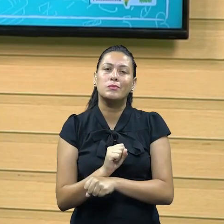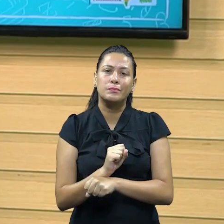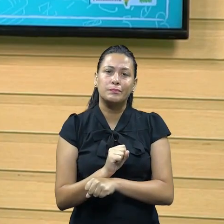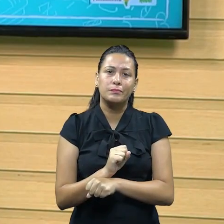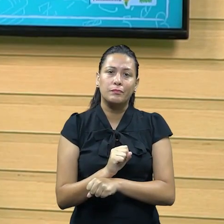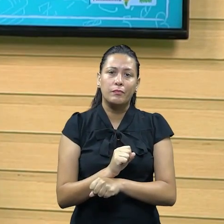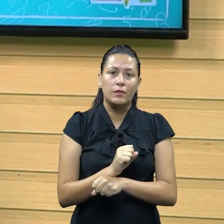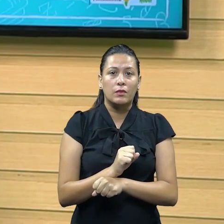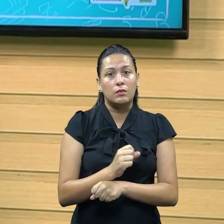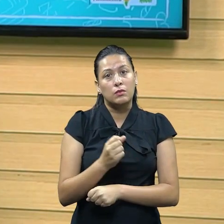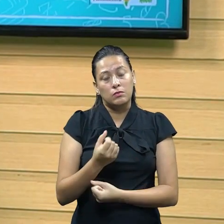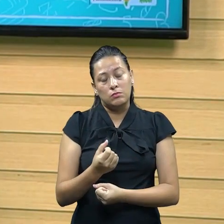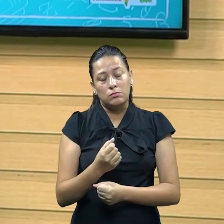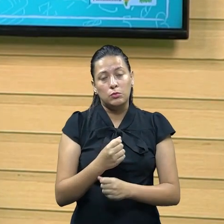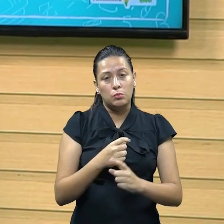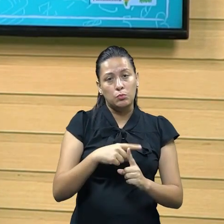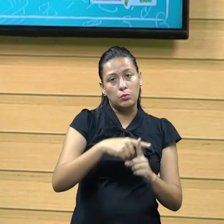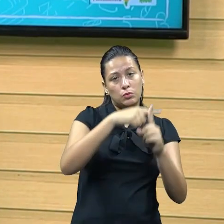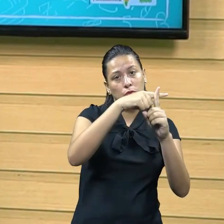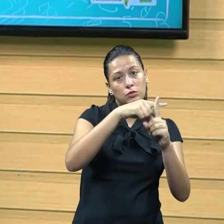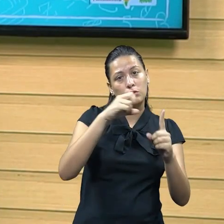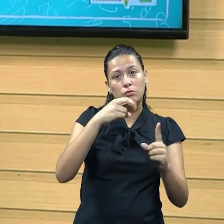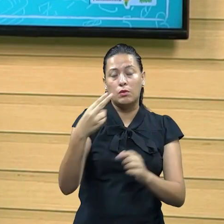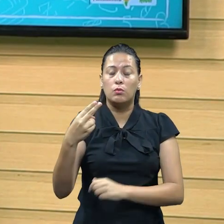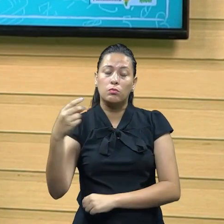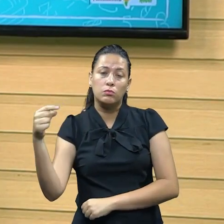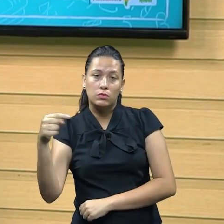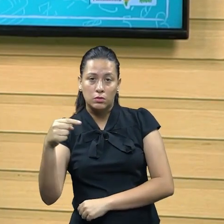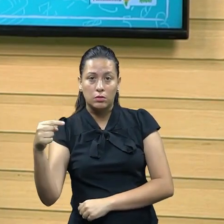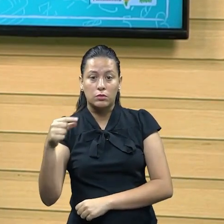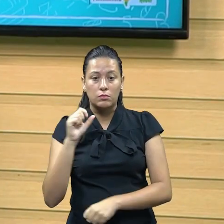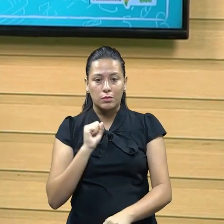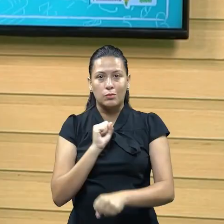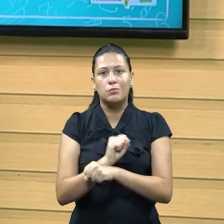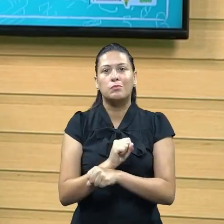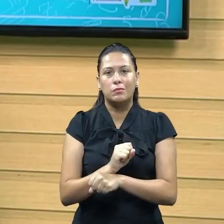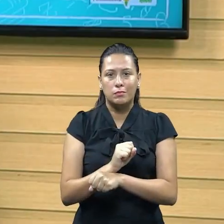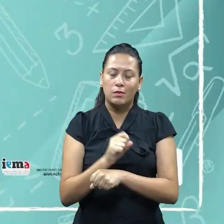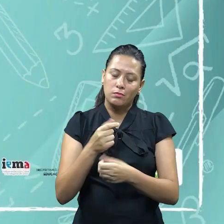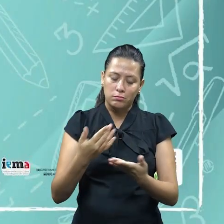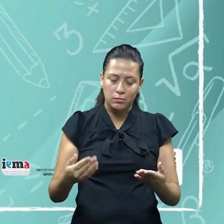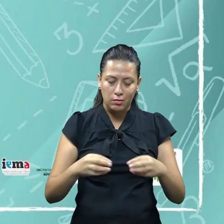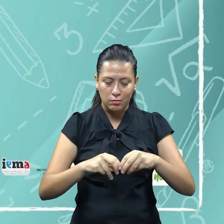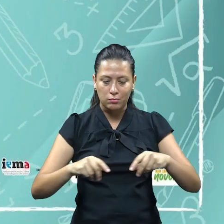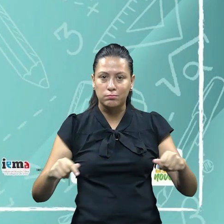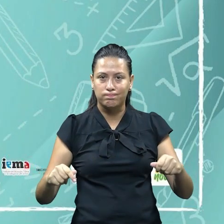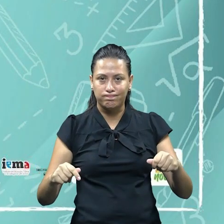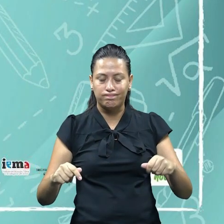cargas positivas quanto negativas, quando forem neutralizadas, irão para a Terra.